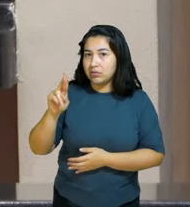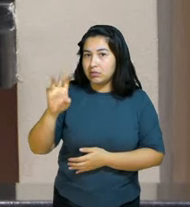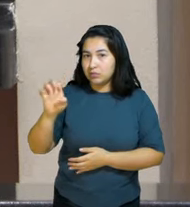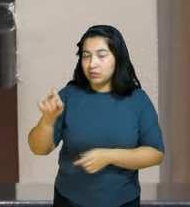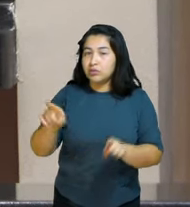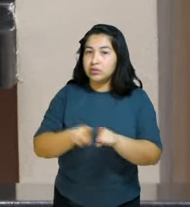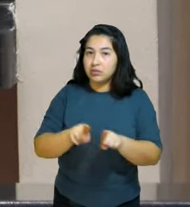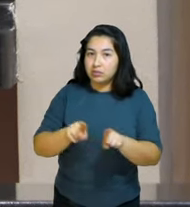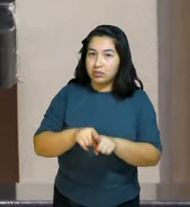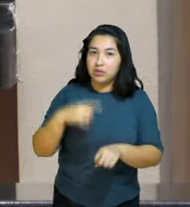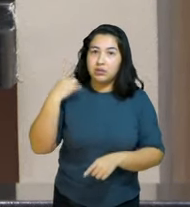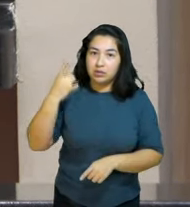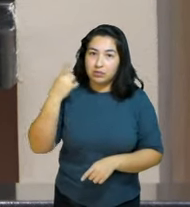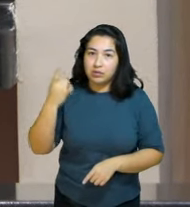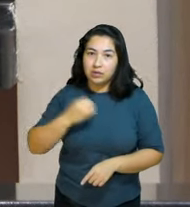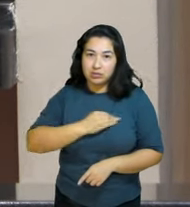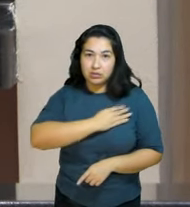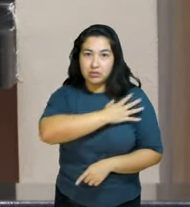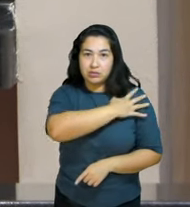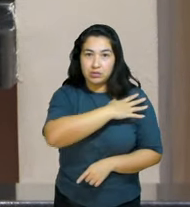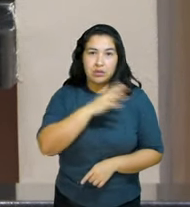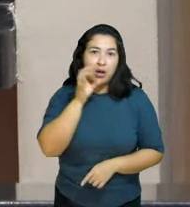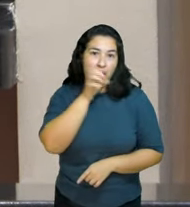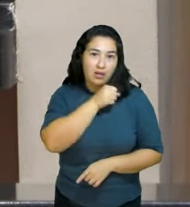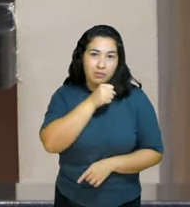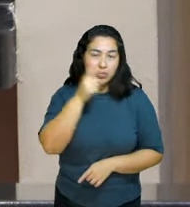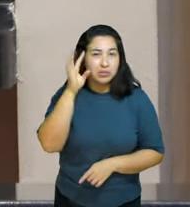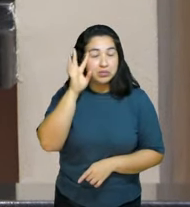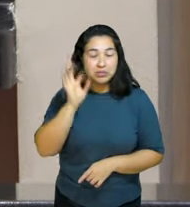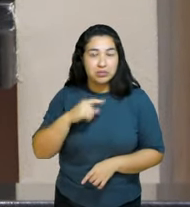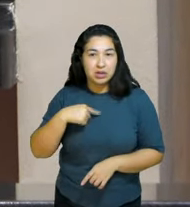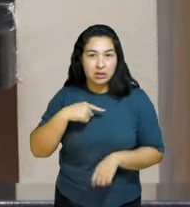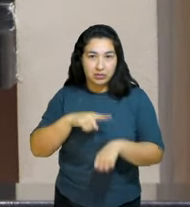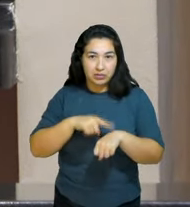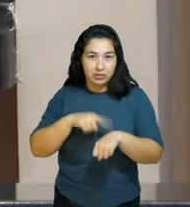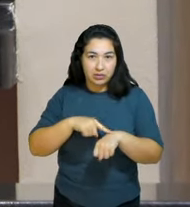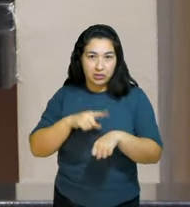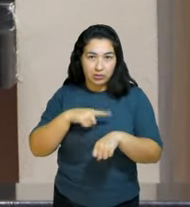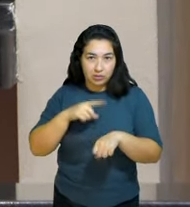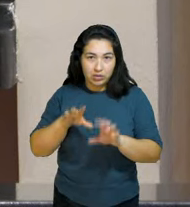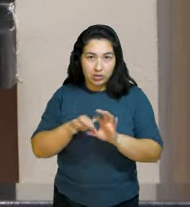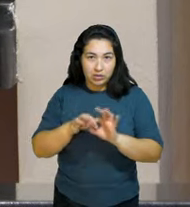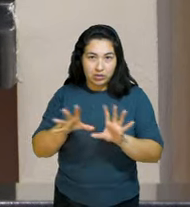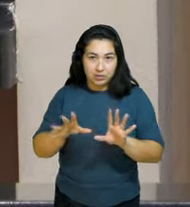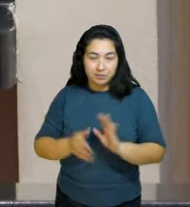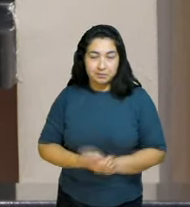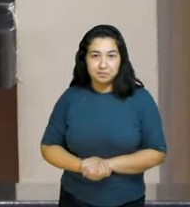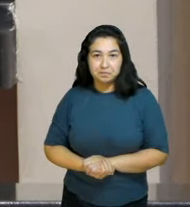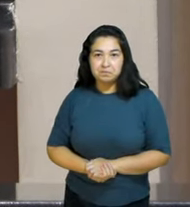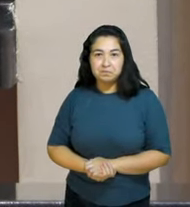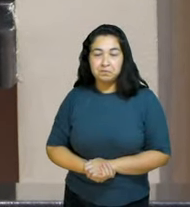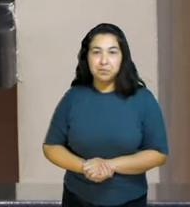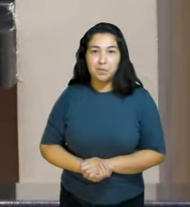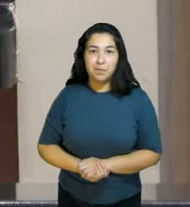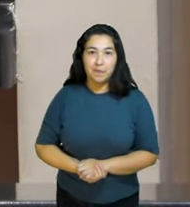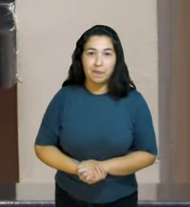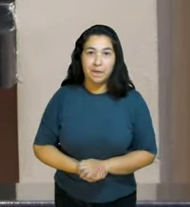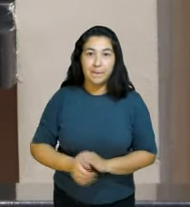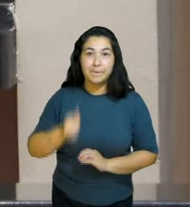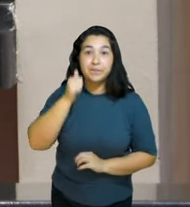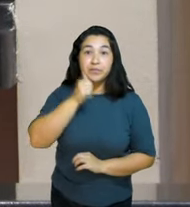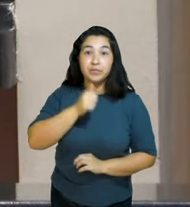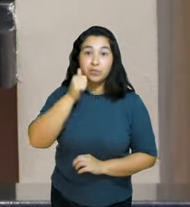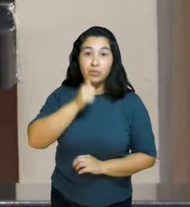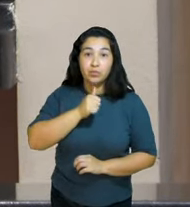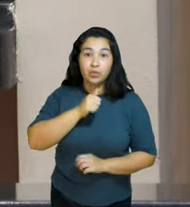Napoleão. Coisa rápida, não sei se eu tenho tempo, 2 minutos. Tem tempo? Então, a nossa atleta Josiane, eu gostaria de